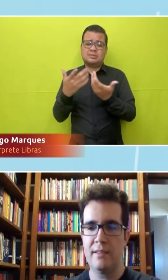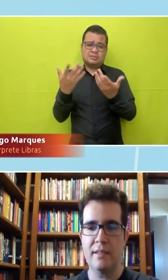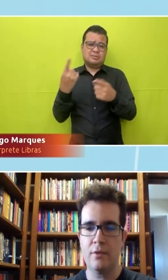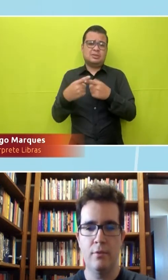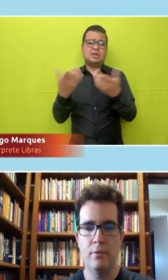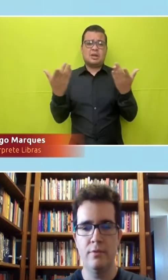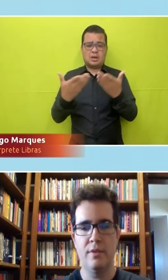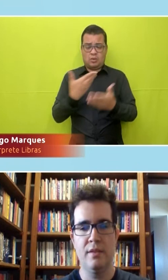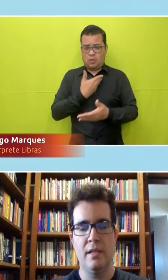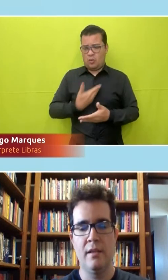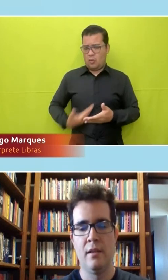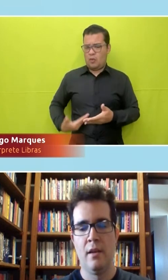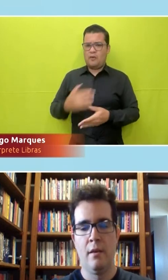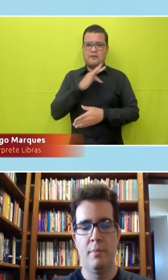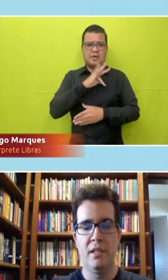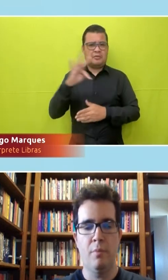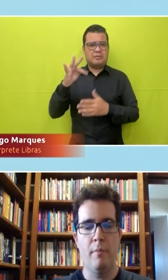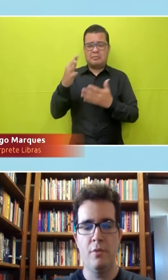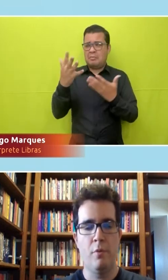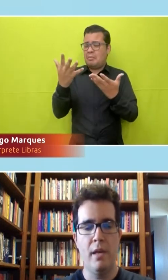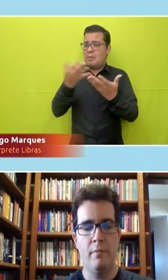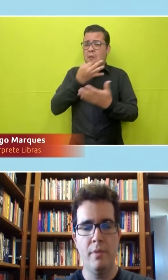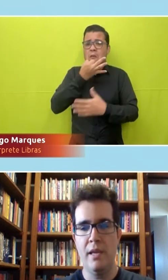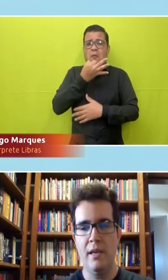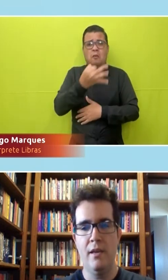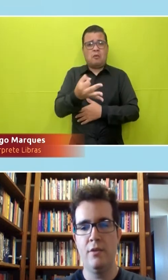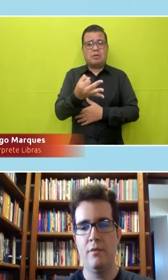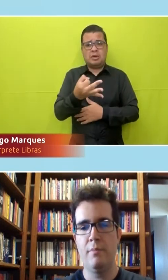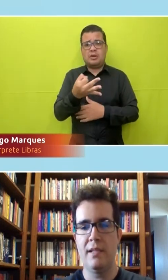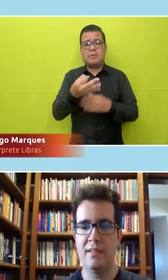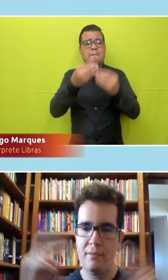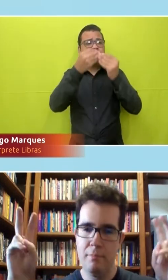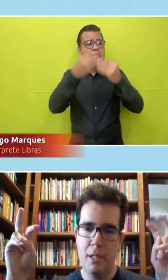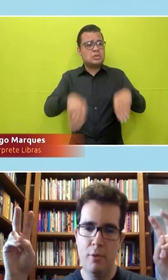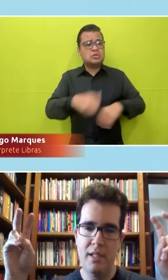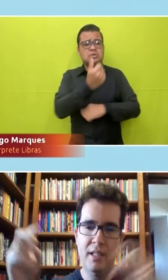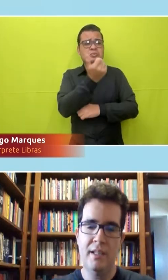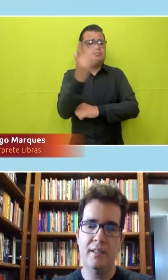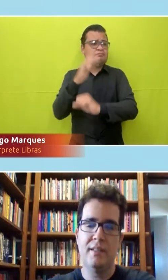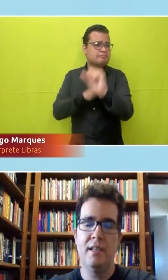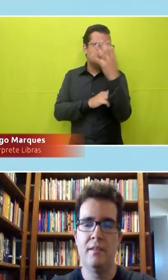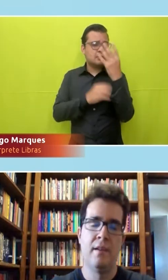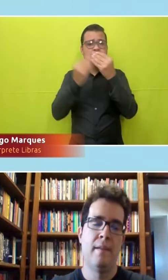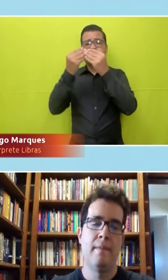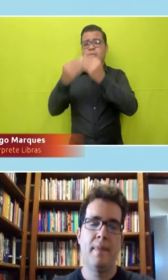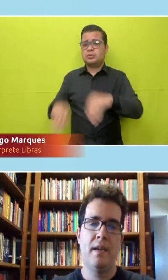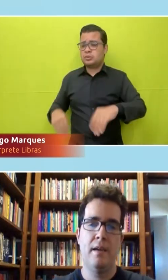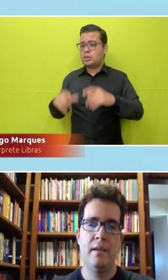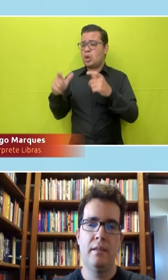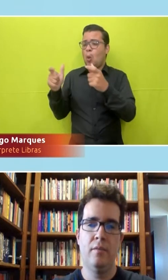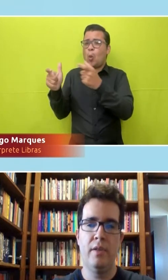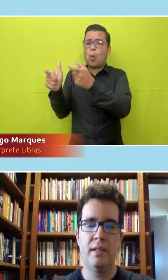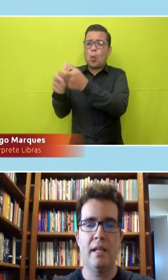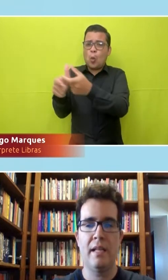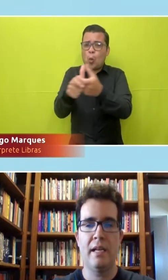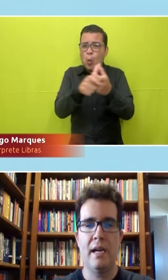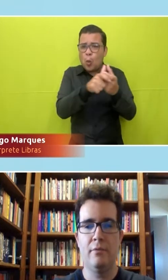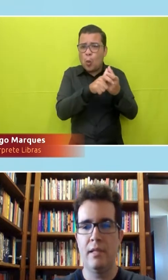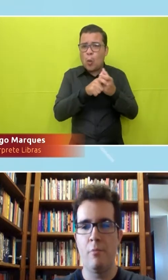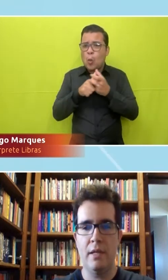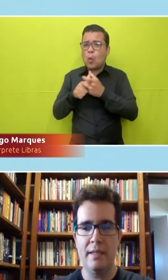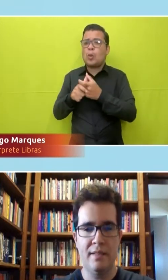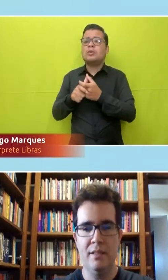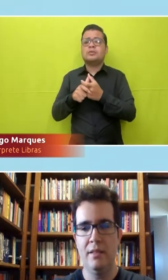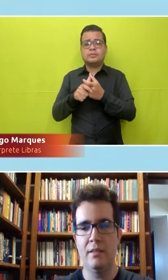é desastroso, assim, né, principalmente para o meio ambiente, para as minorias, né, enfim, que tem